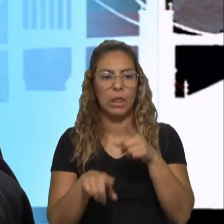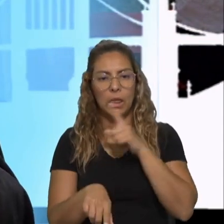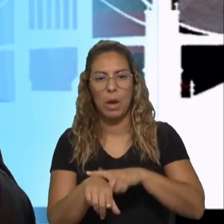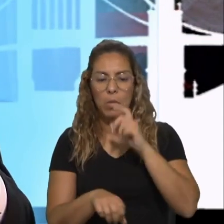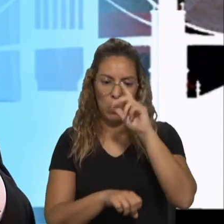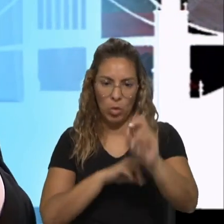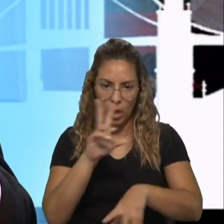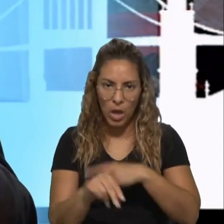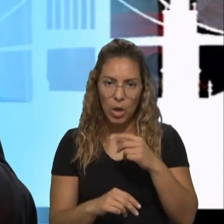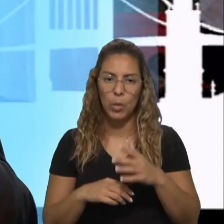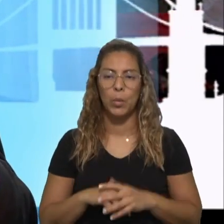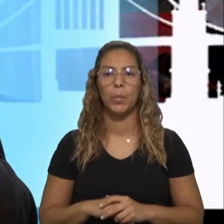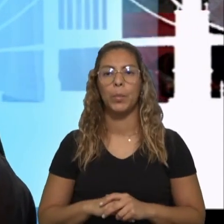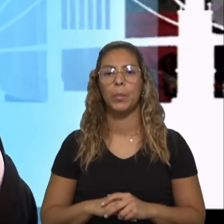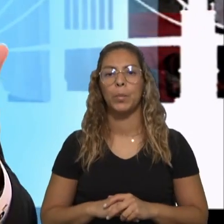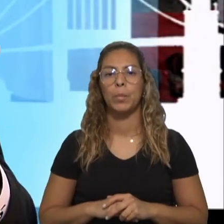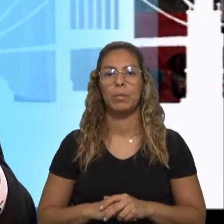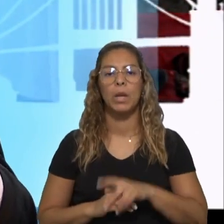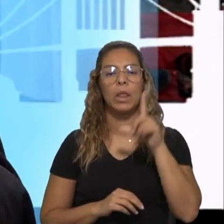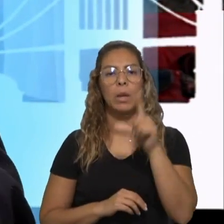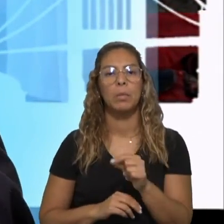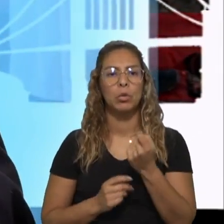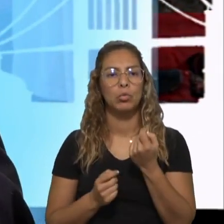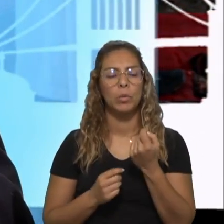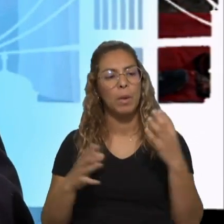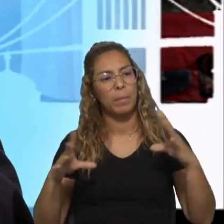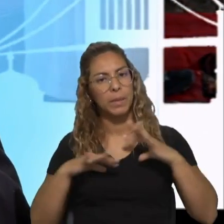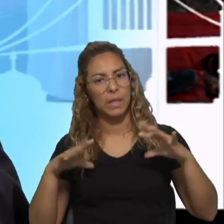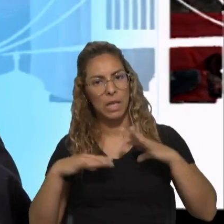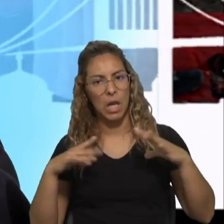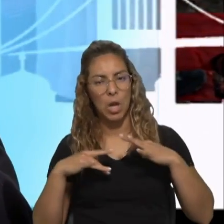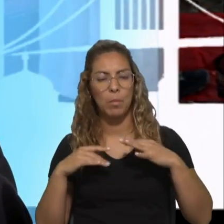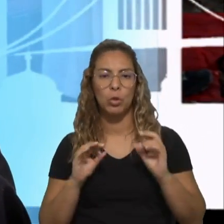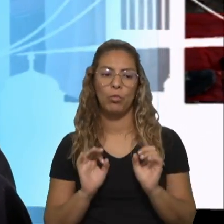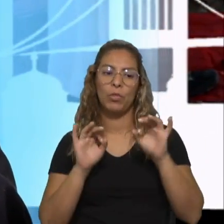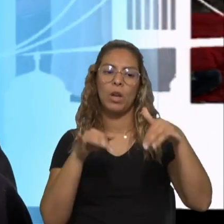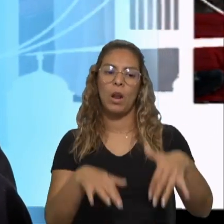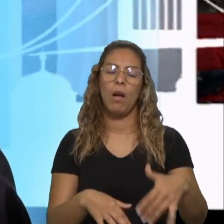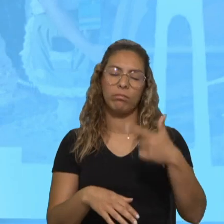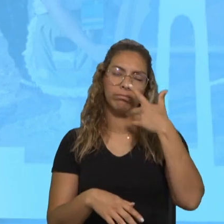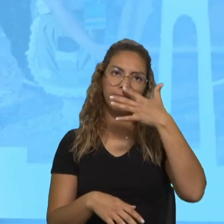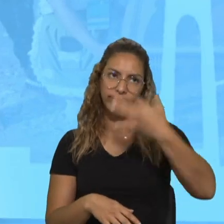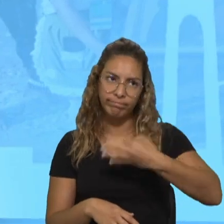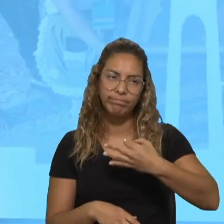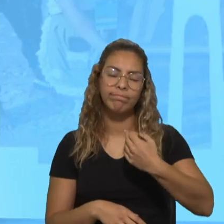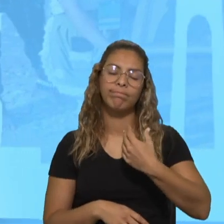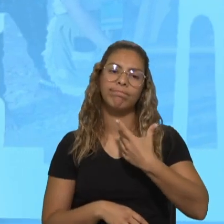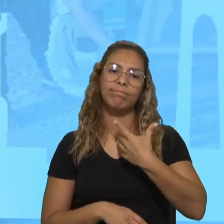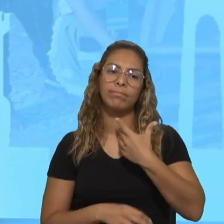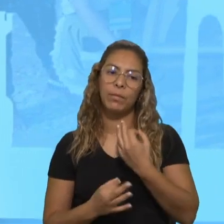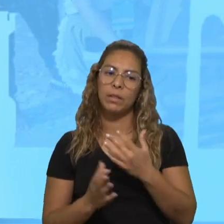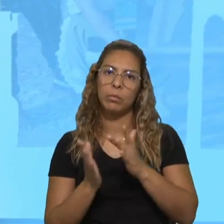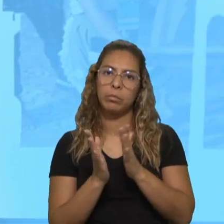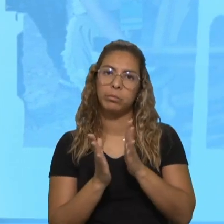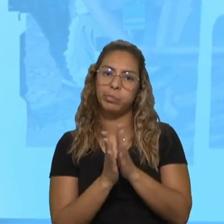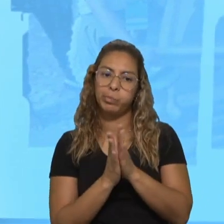do usufruto, de um passeio, mas depois também de um fim religioso, de fé, que se sente no fim do dia. No Santuário